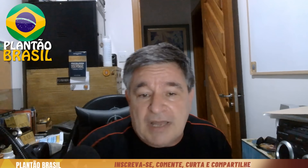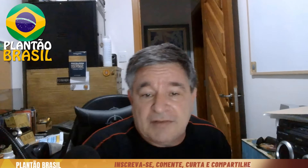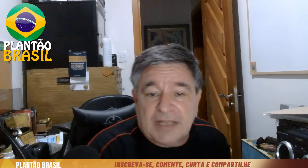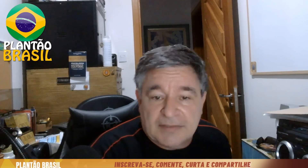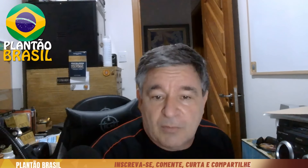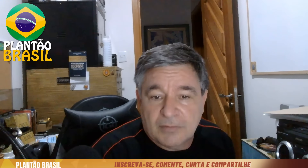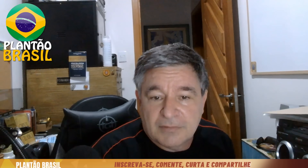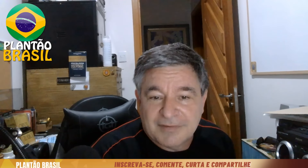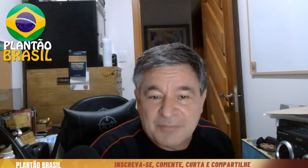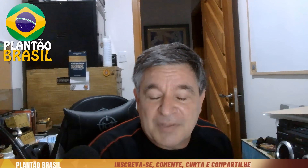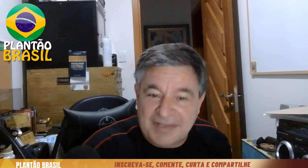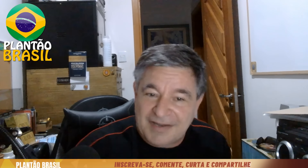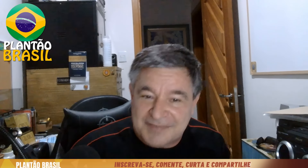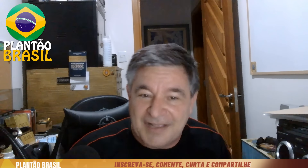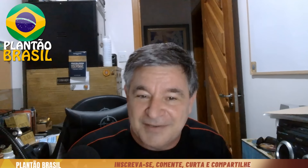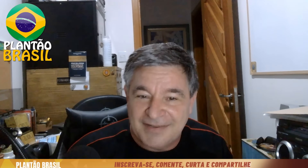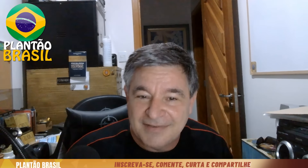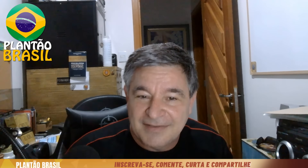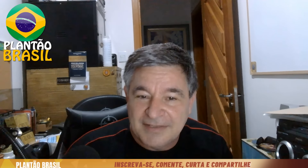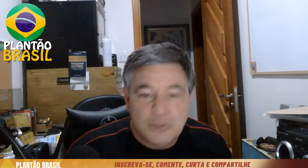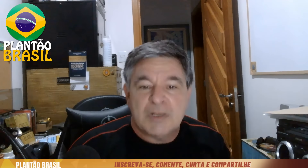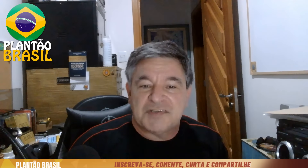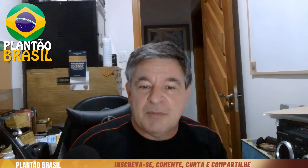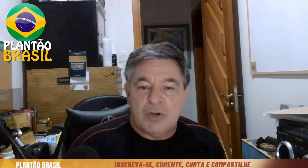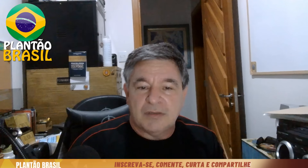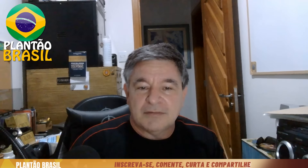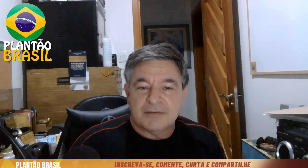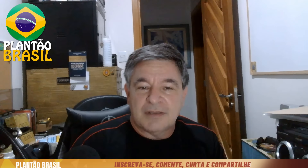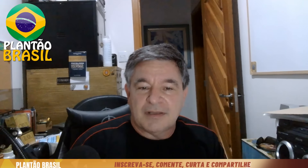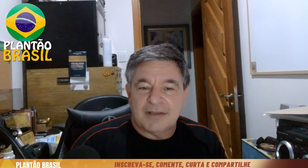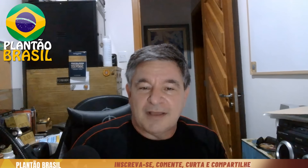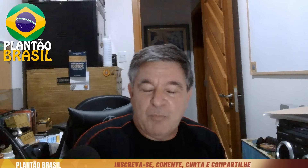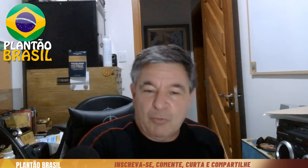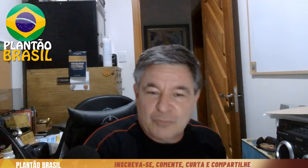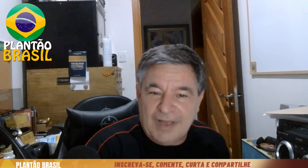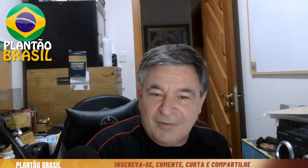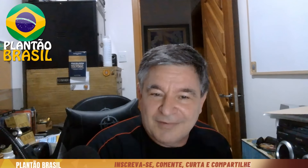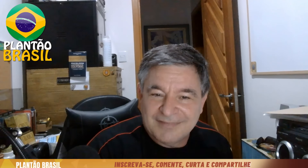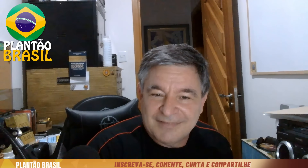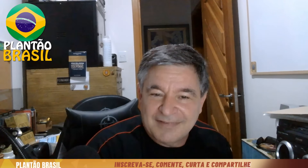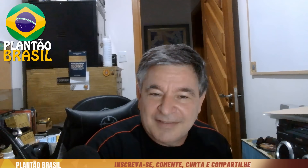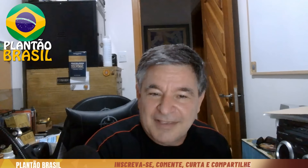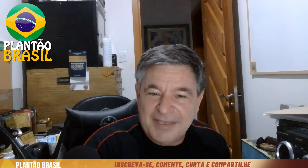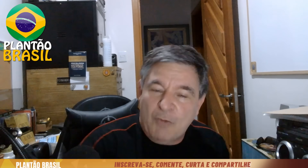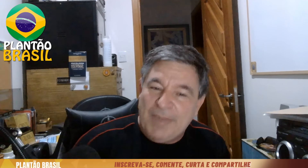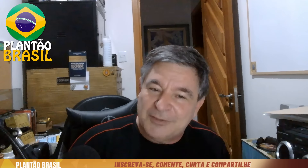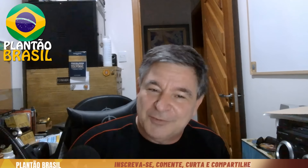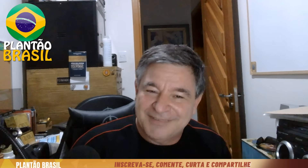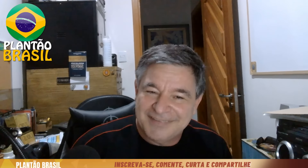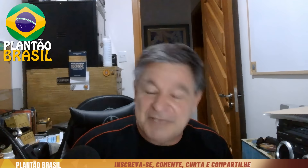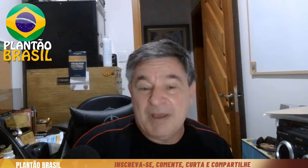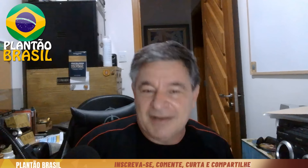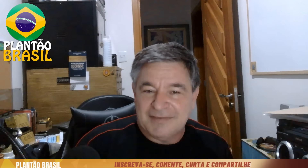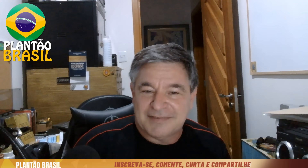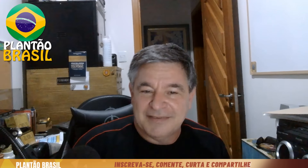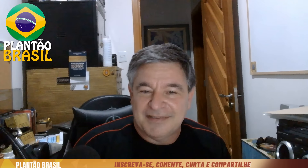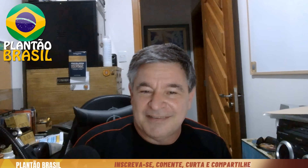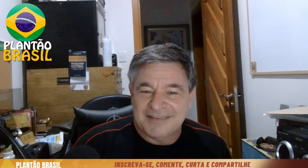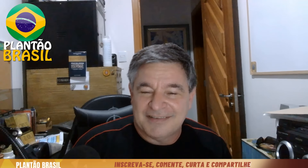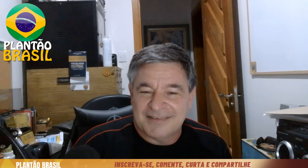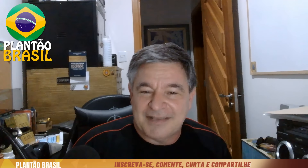chama o cara de taradão. Mas é engraçado, né? Nunca chamou ao Bolsonaro e ao Pedro